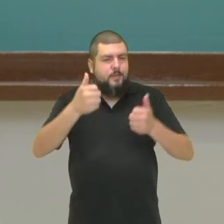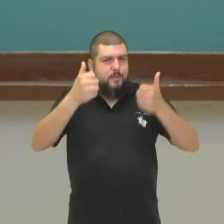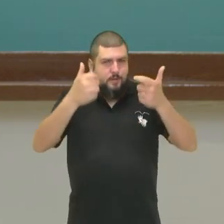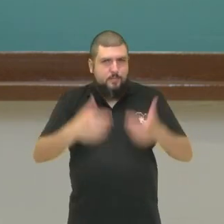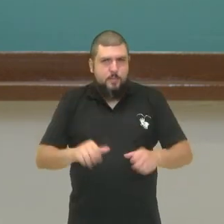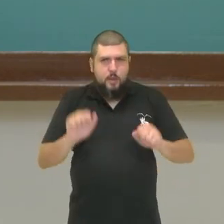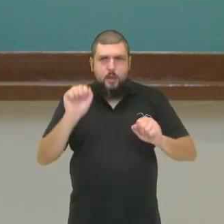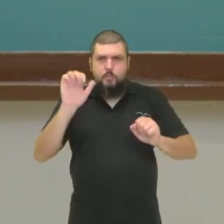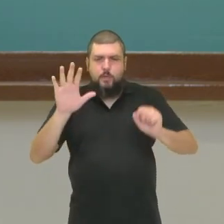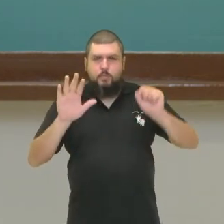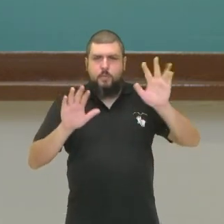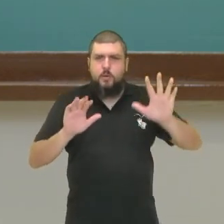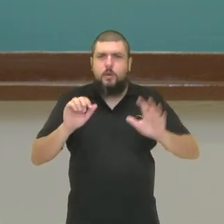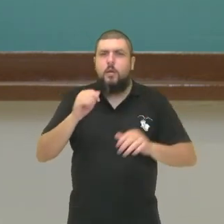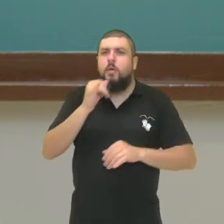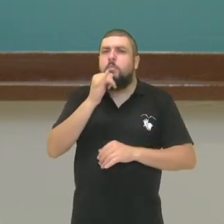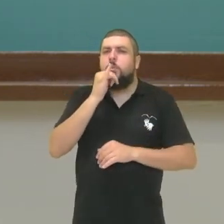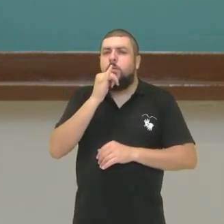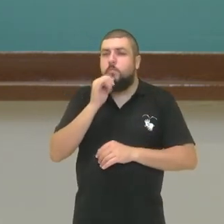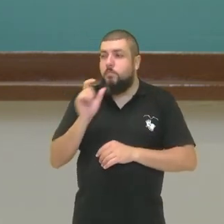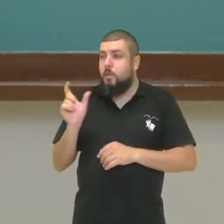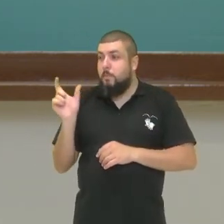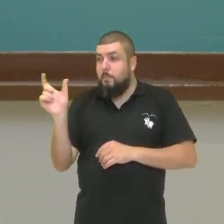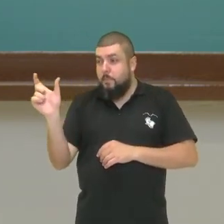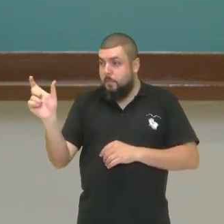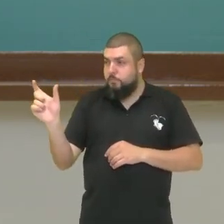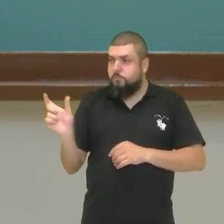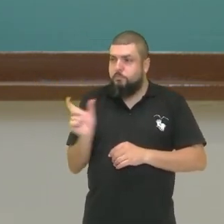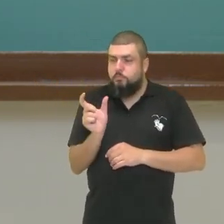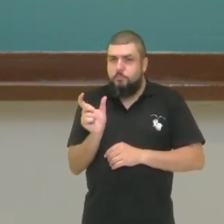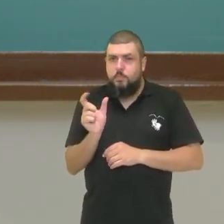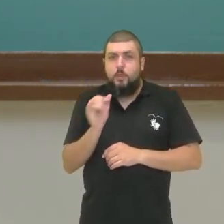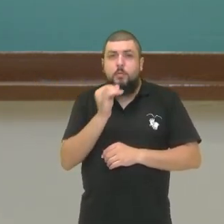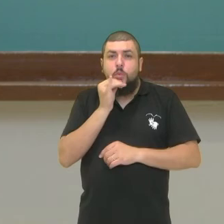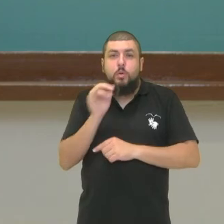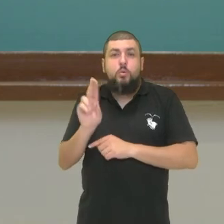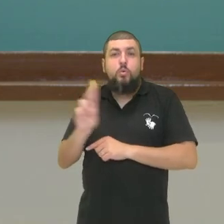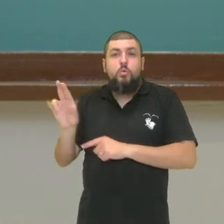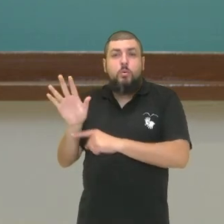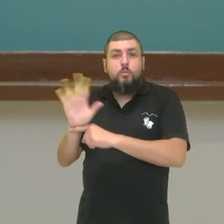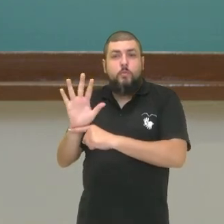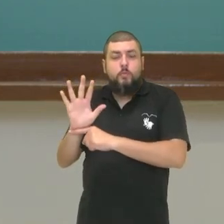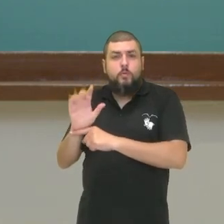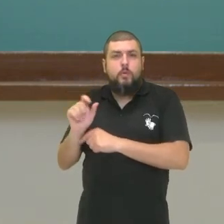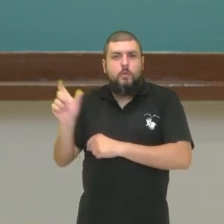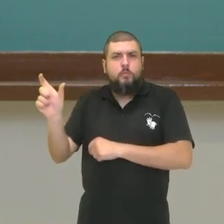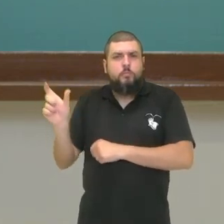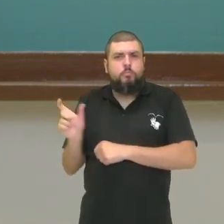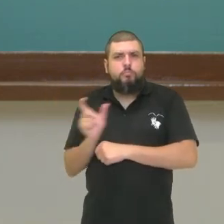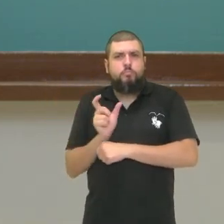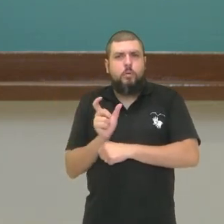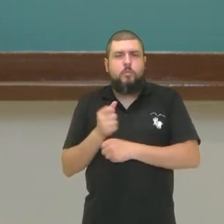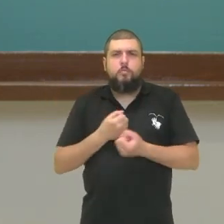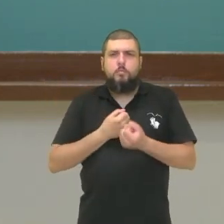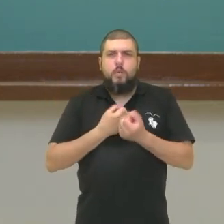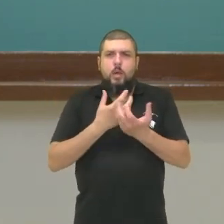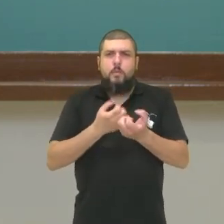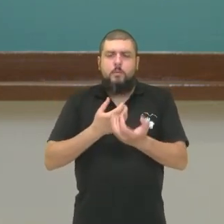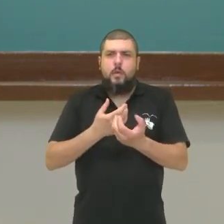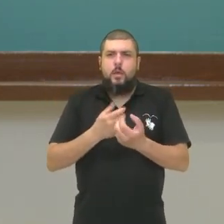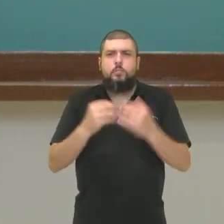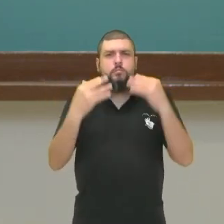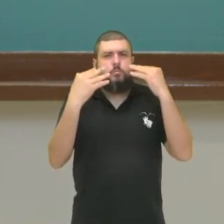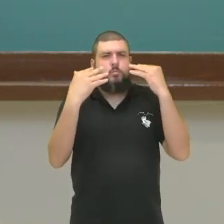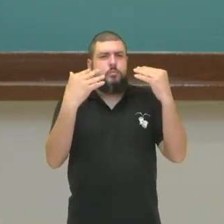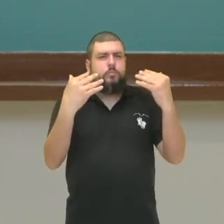uma palavra, e o nome de um filme, e quem está do outro lado tem que descobrir o nome do